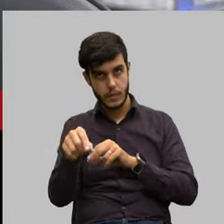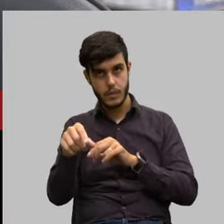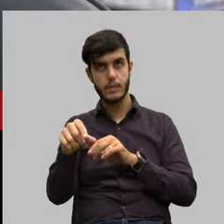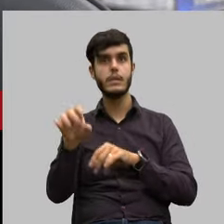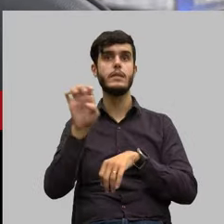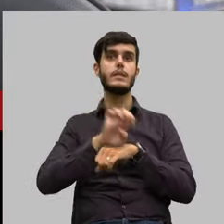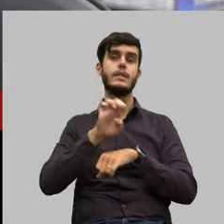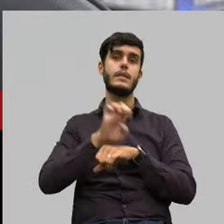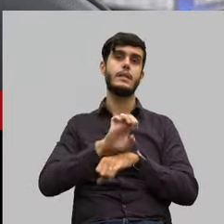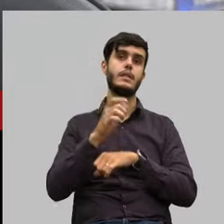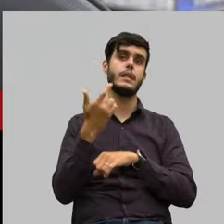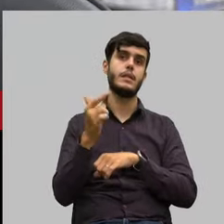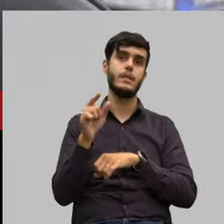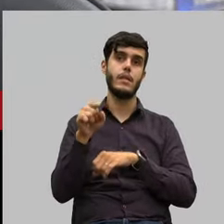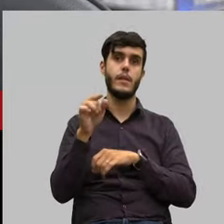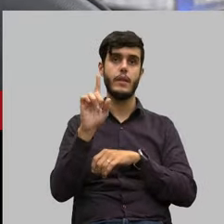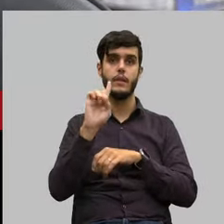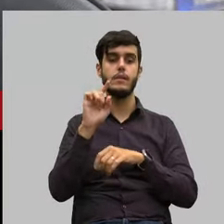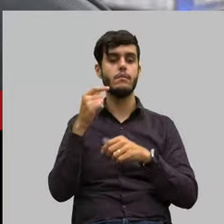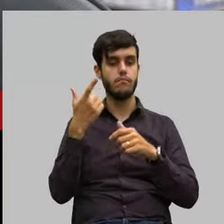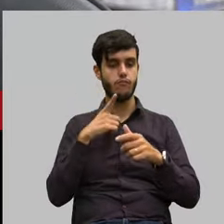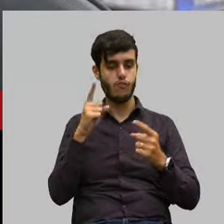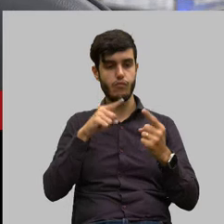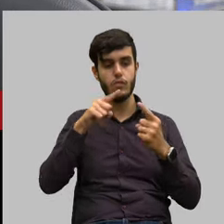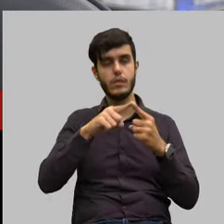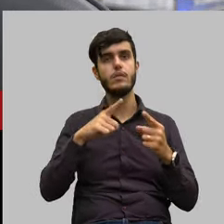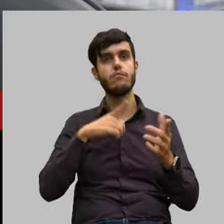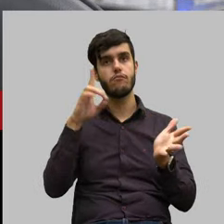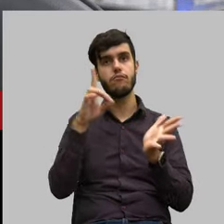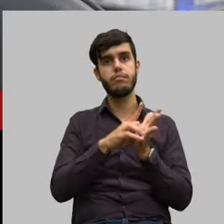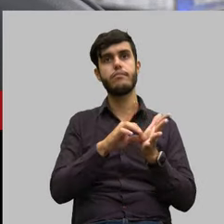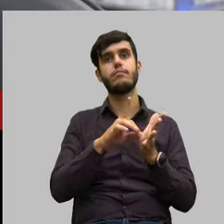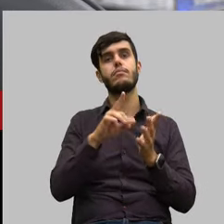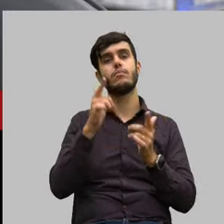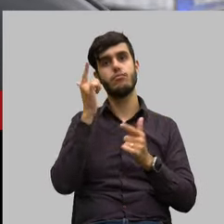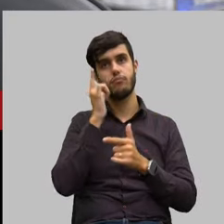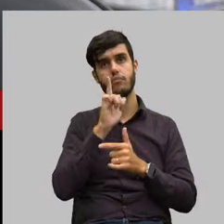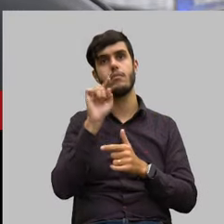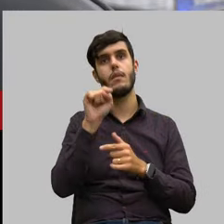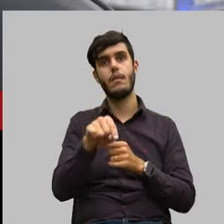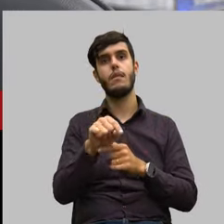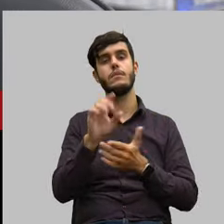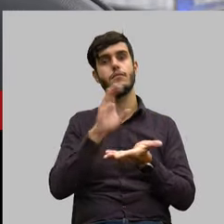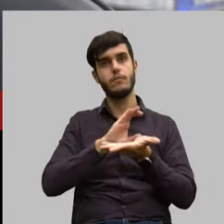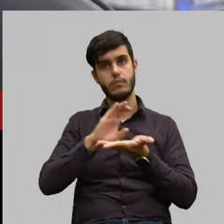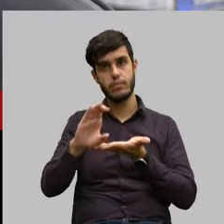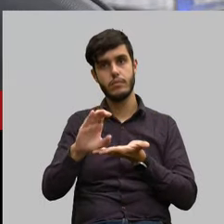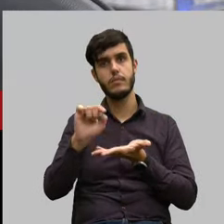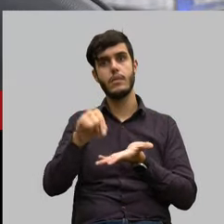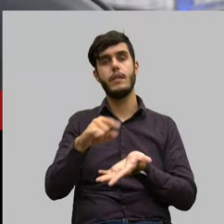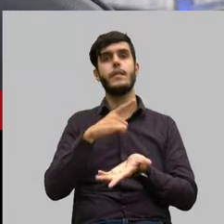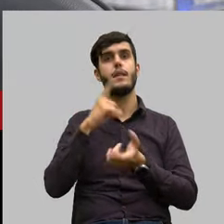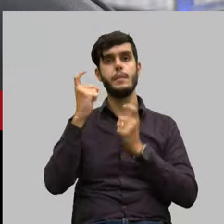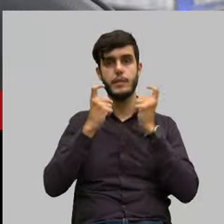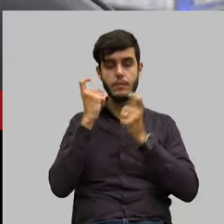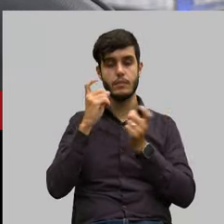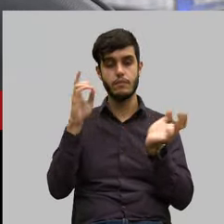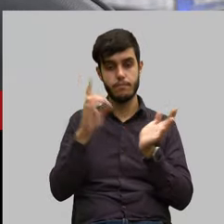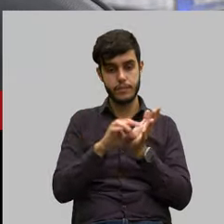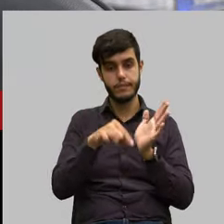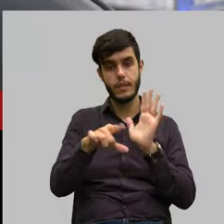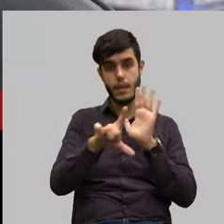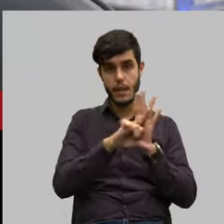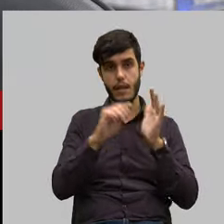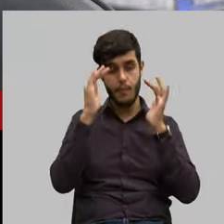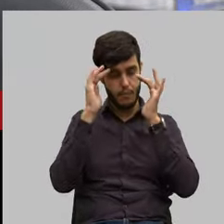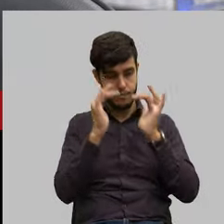nenhum nenhuma intenção de não cumprir com a lei eh pelo contrário nós temos uma preocupação constante em cumprir com com com as com